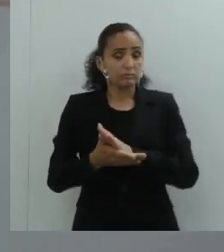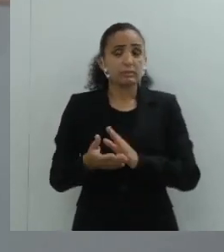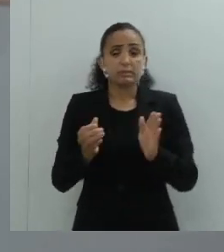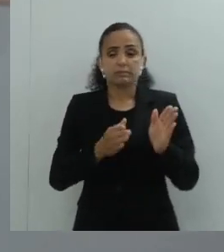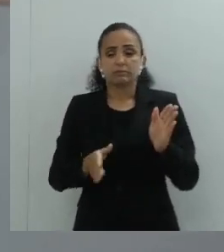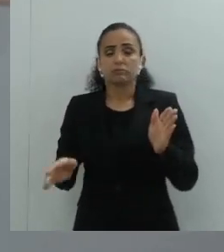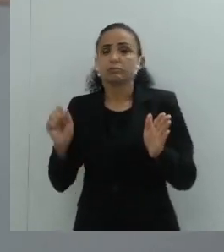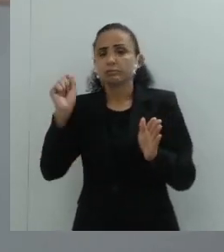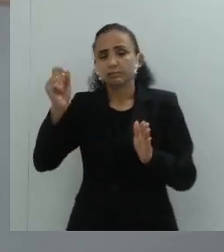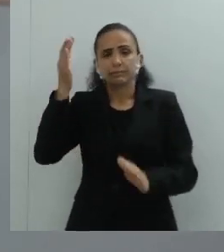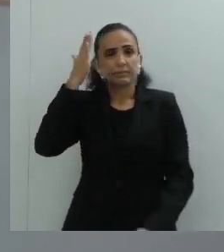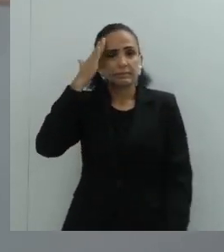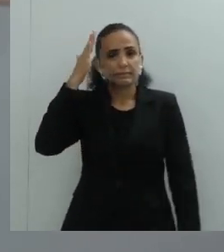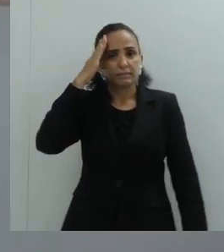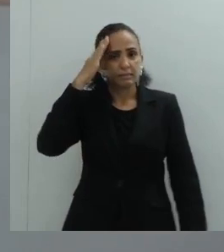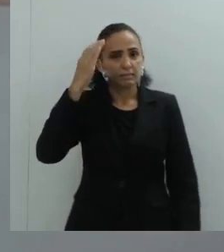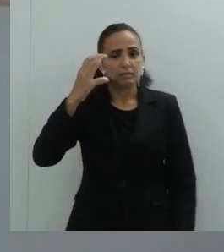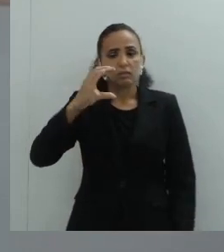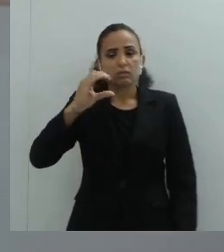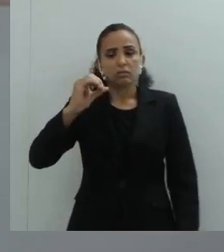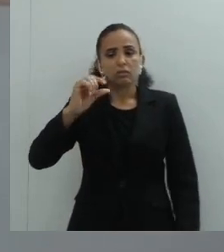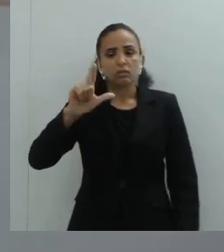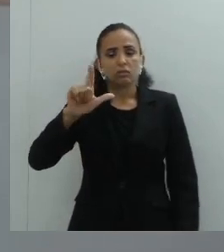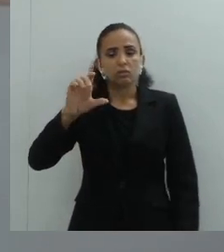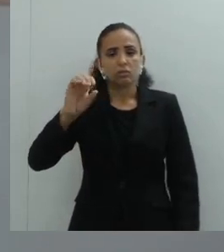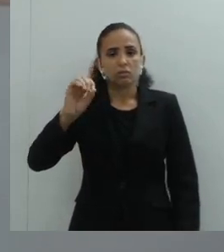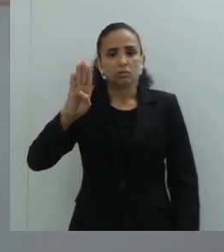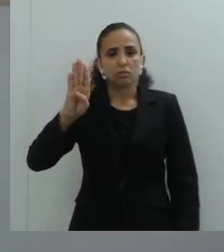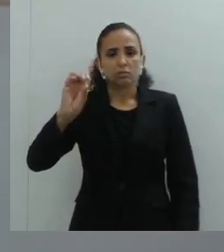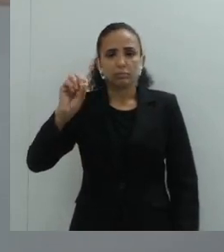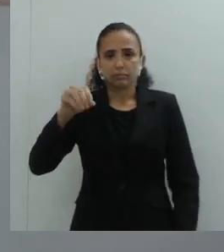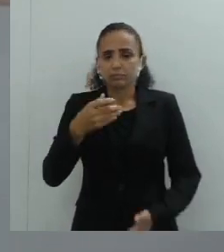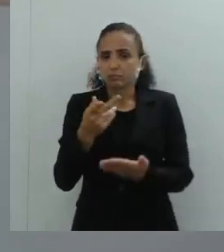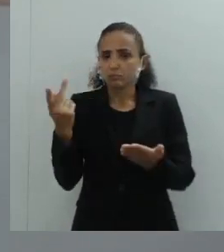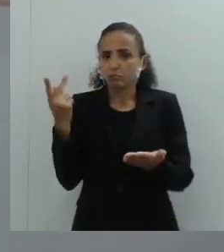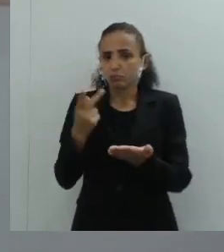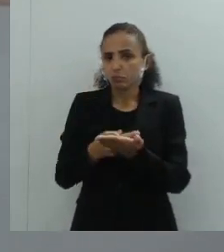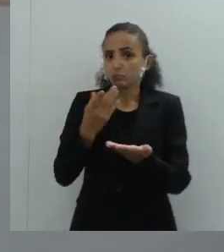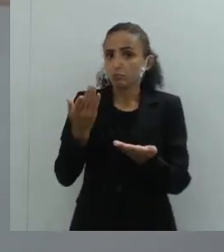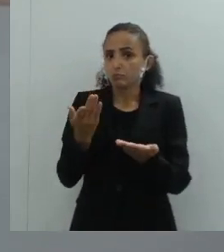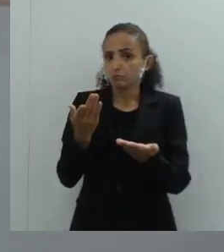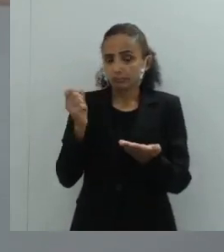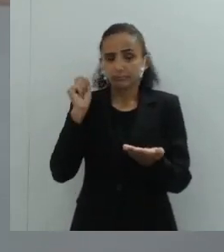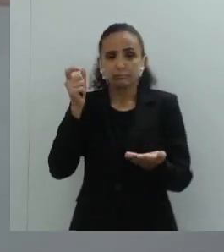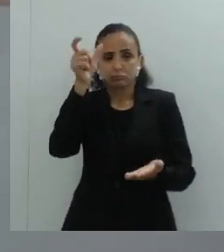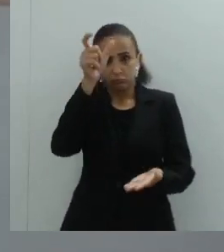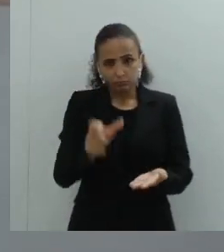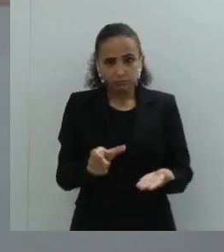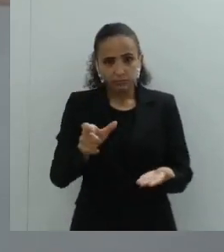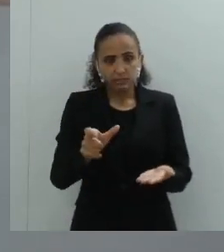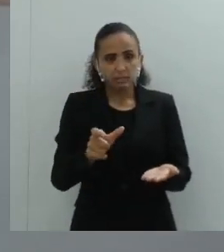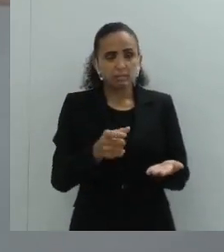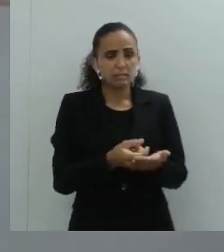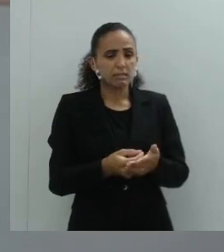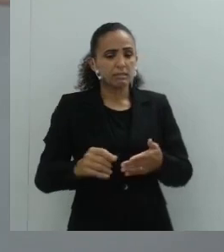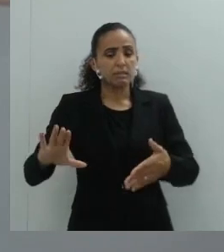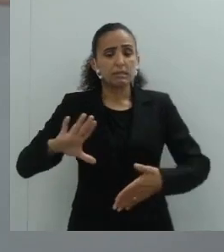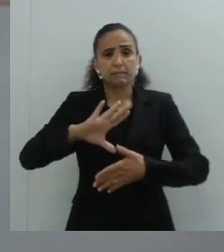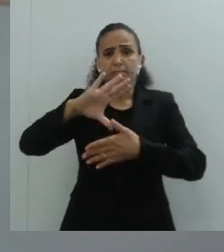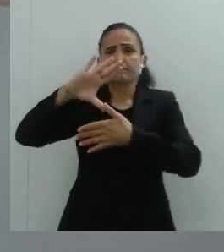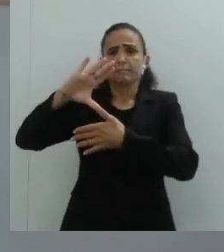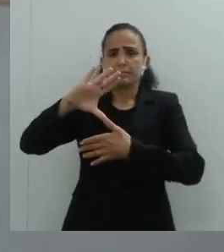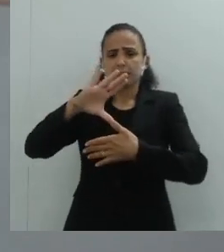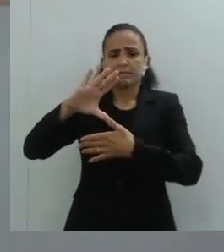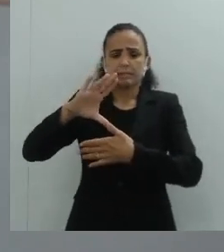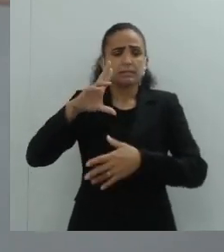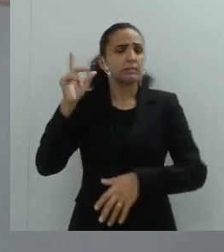chegar, botem na cabeça, você que é do 7º ano, que está me assistindo agora, a América já tinha o